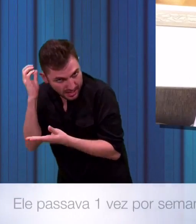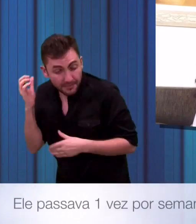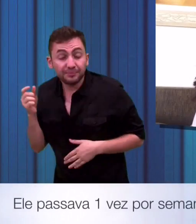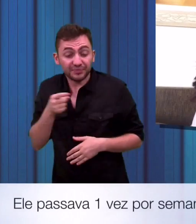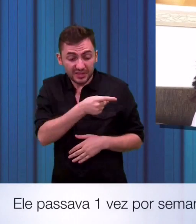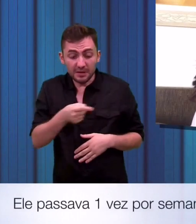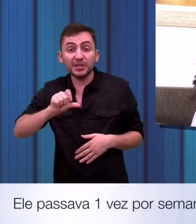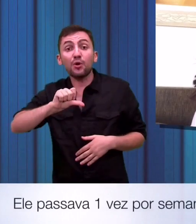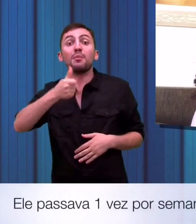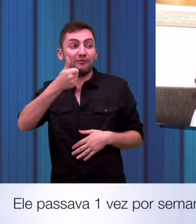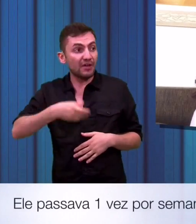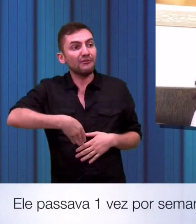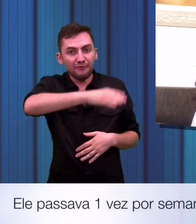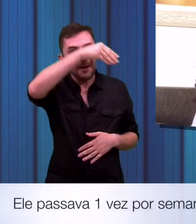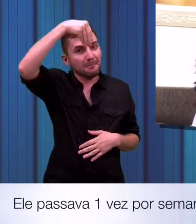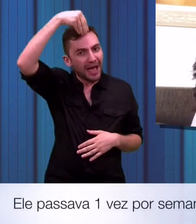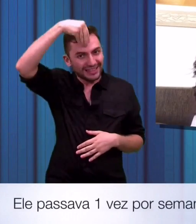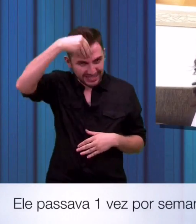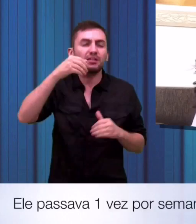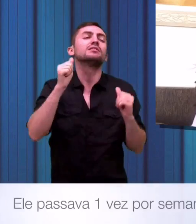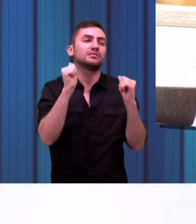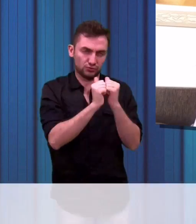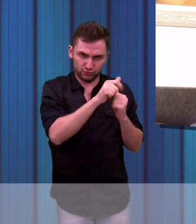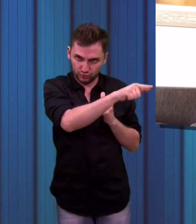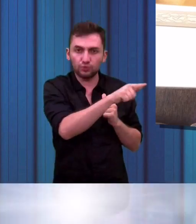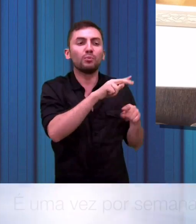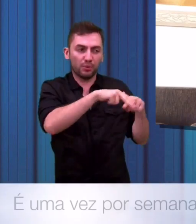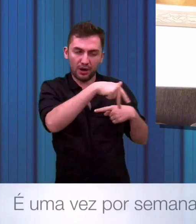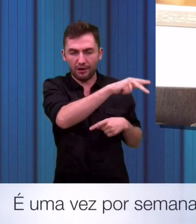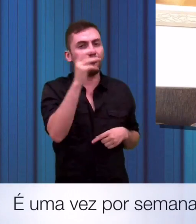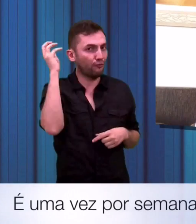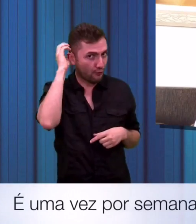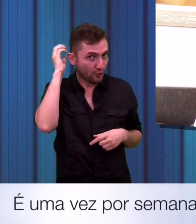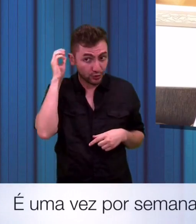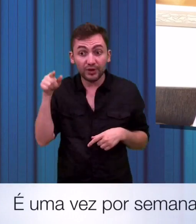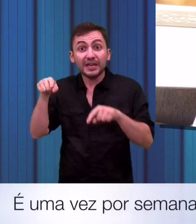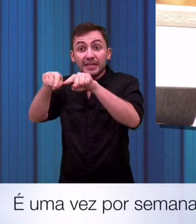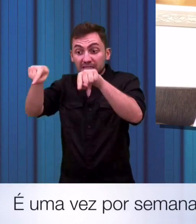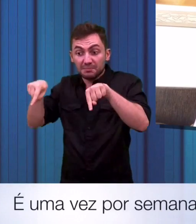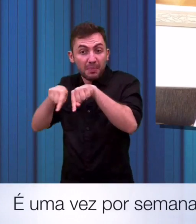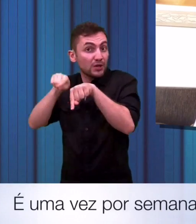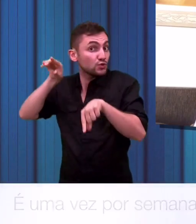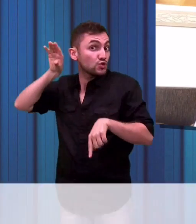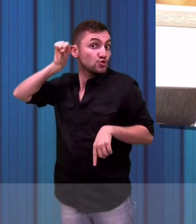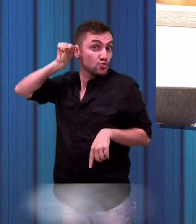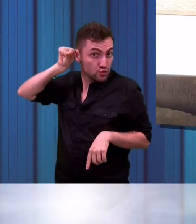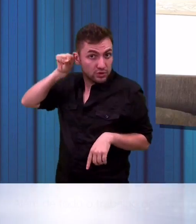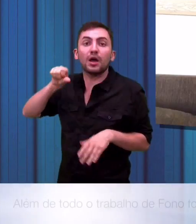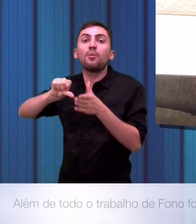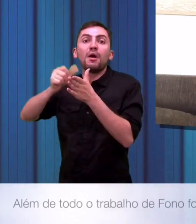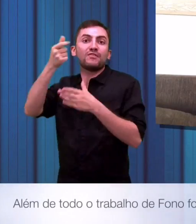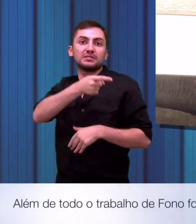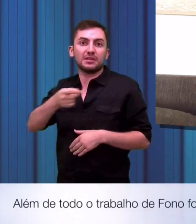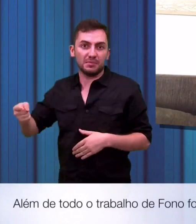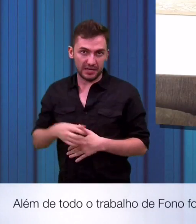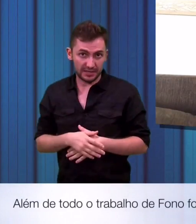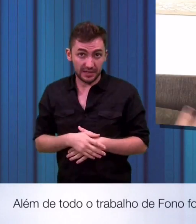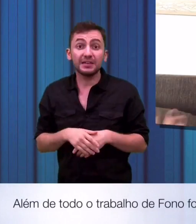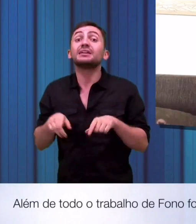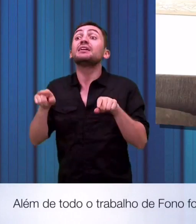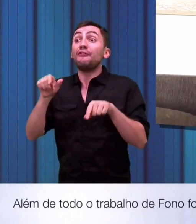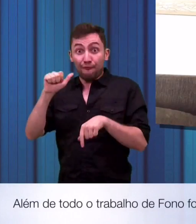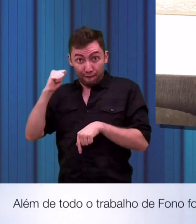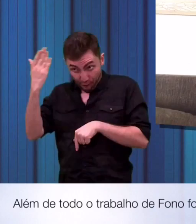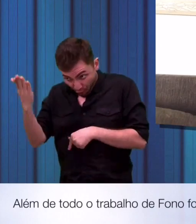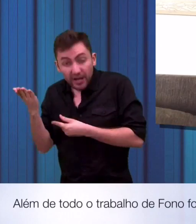ele passava 1 vez por semana com a madrinha dele, que é fono também, e 1 vez por semana no espaço escuta. Além de todo o trabalho